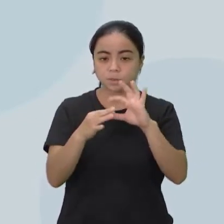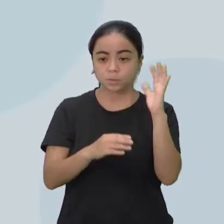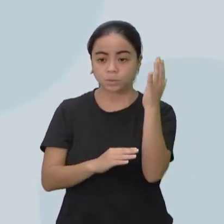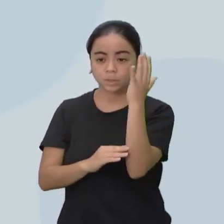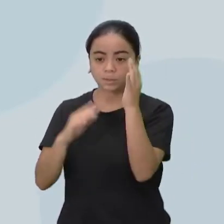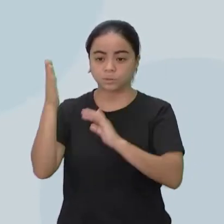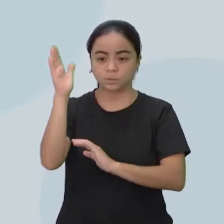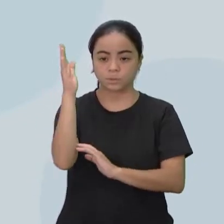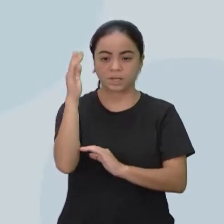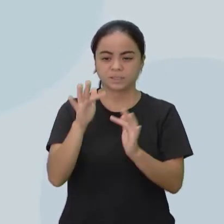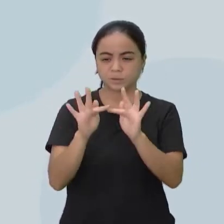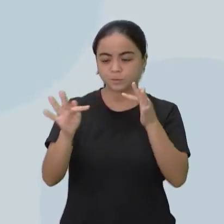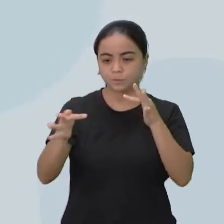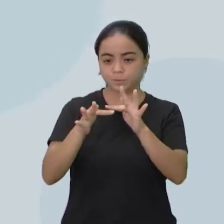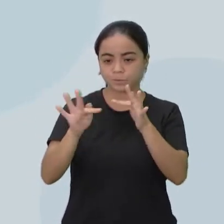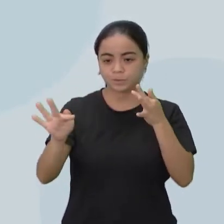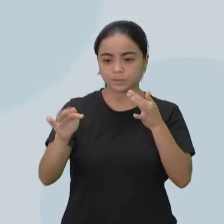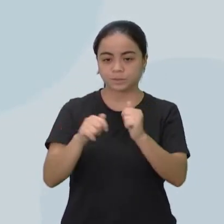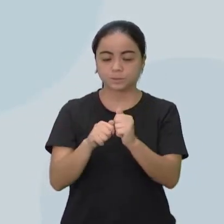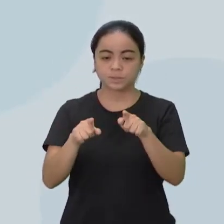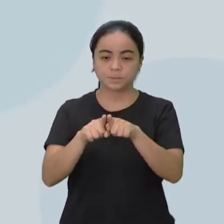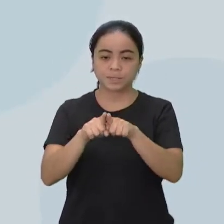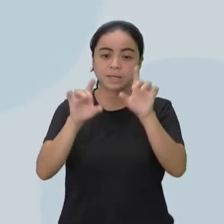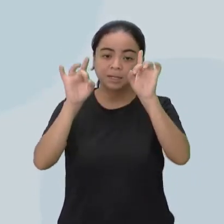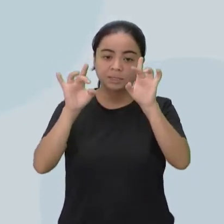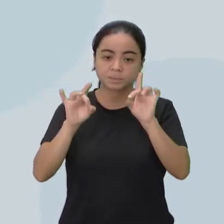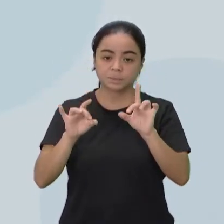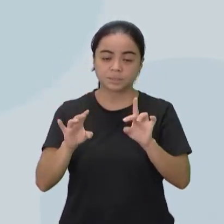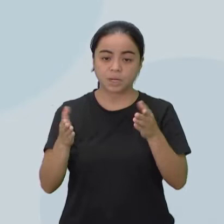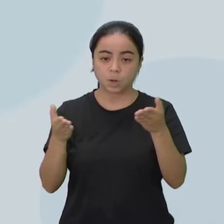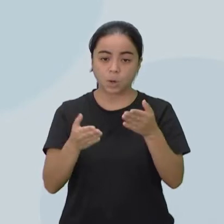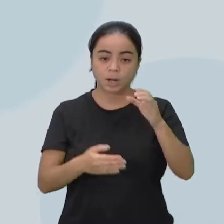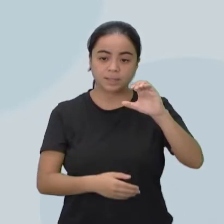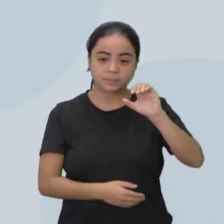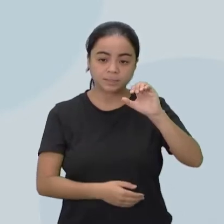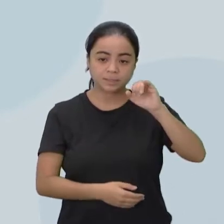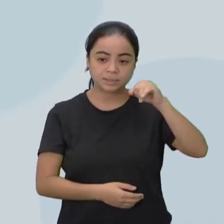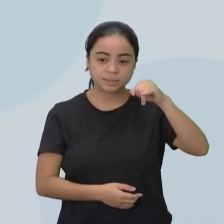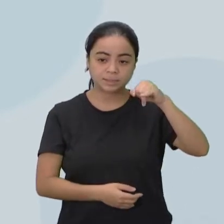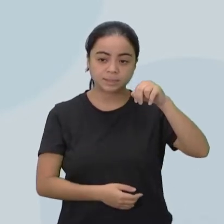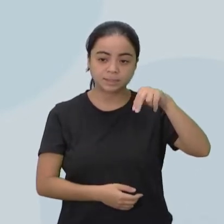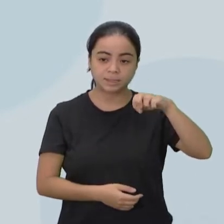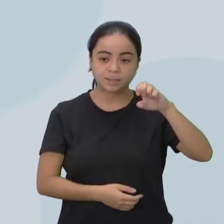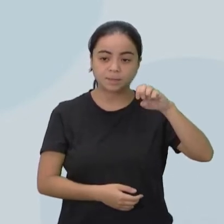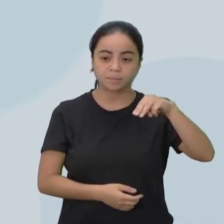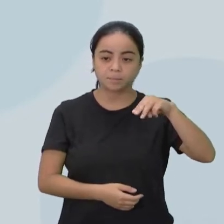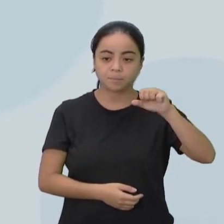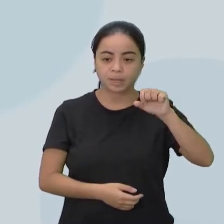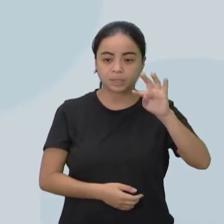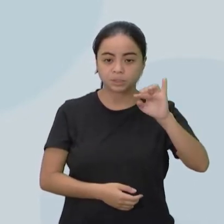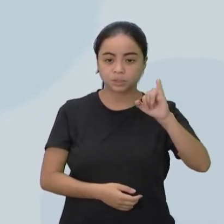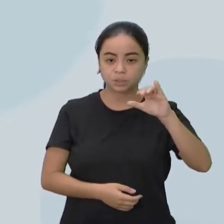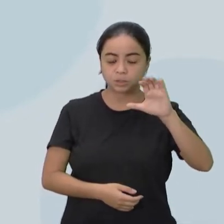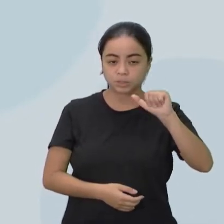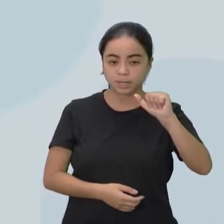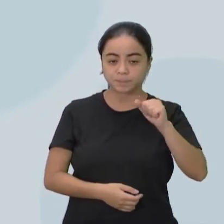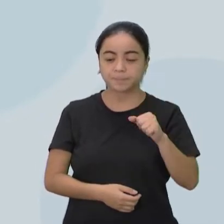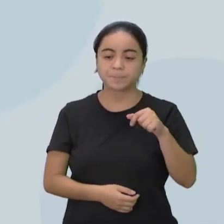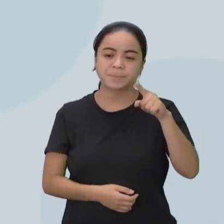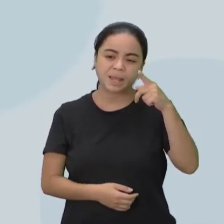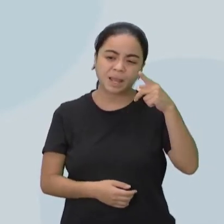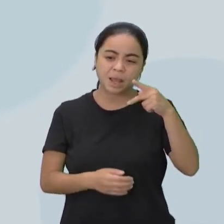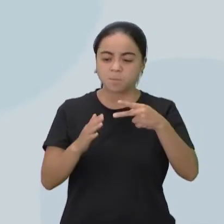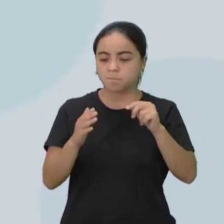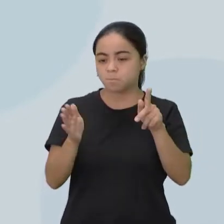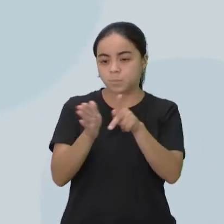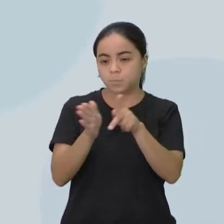naturais, fenômenos físicos, né? E especialmente nós estamos aqui num conteúdo chamado cinemática. Cinemática é uma parte da